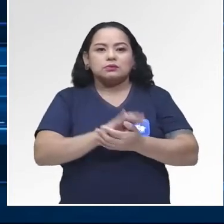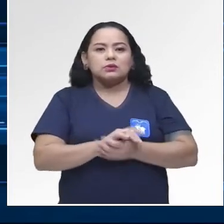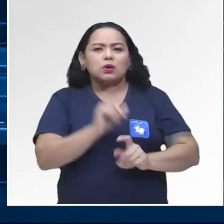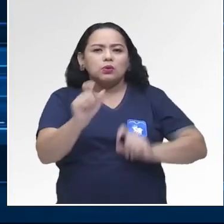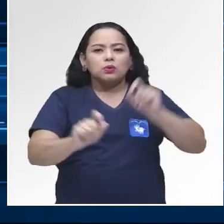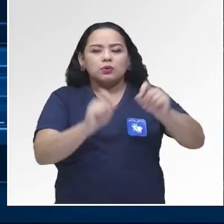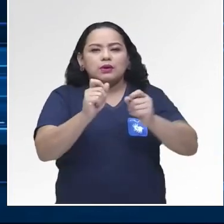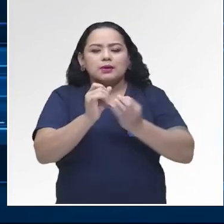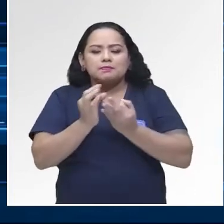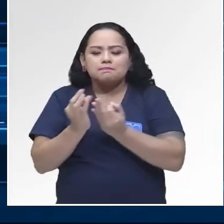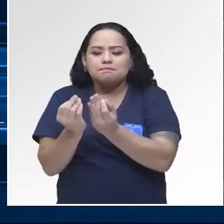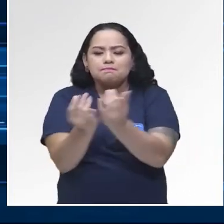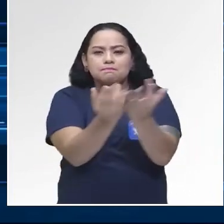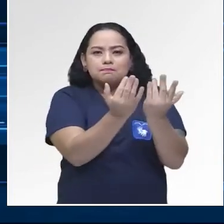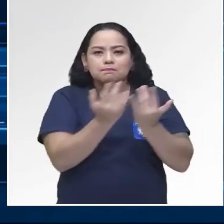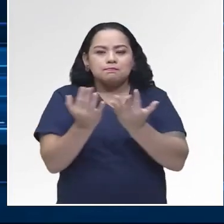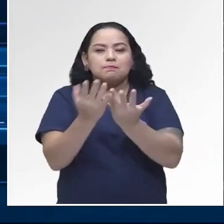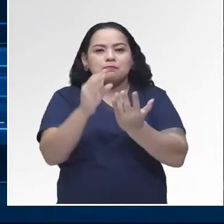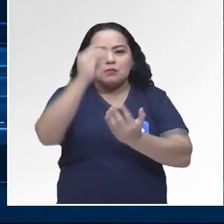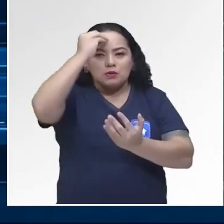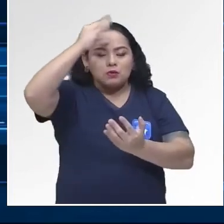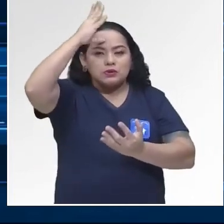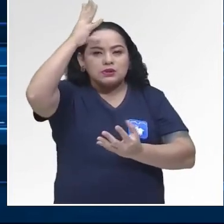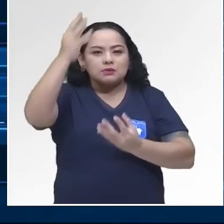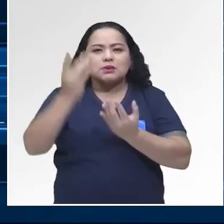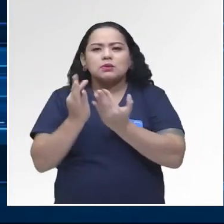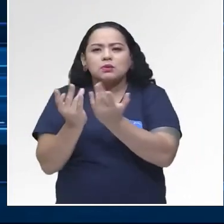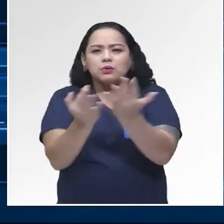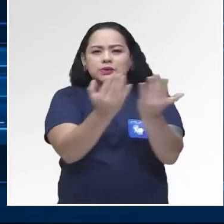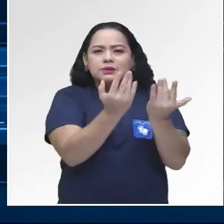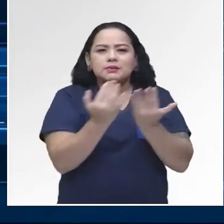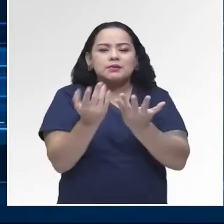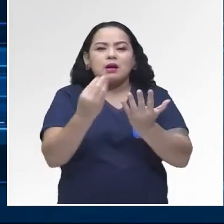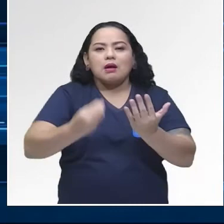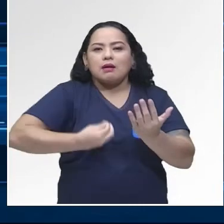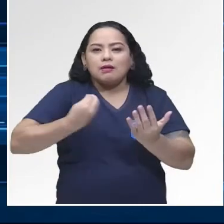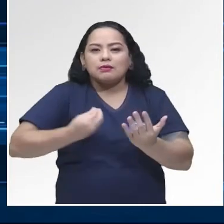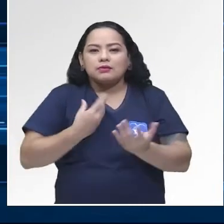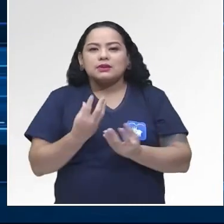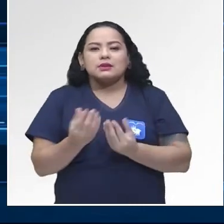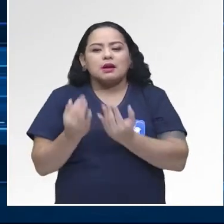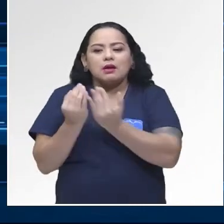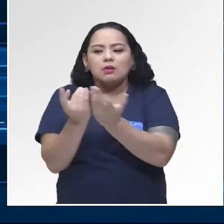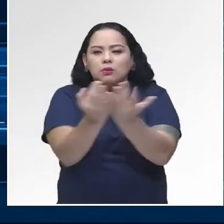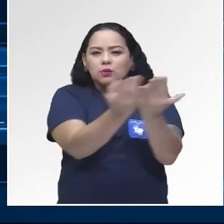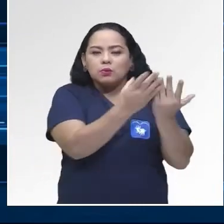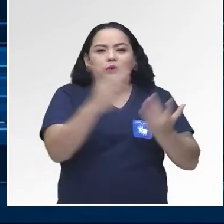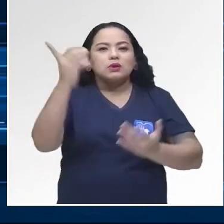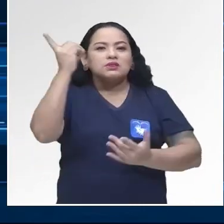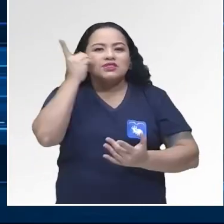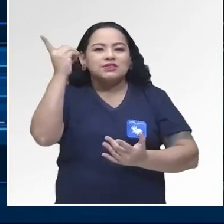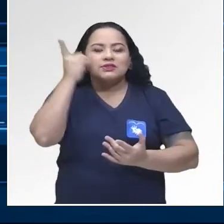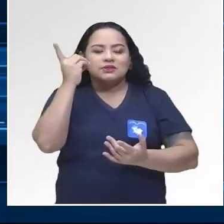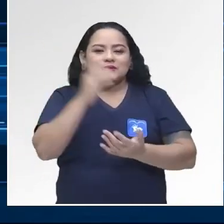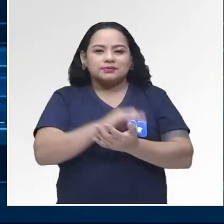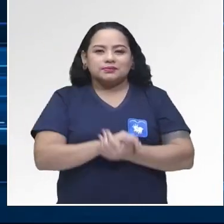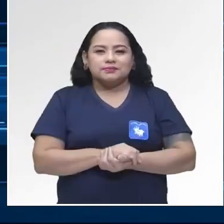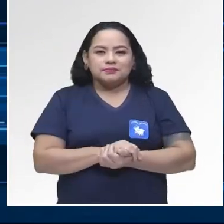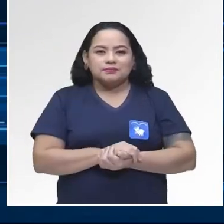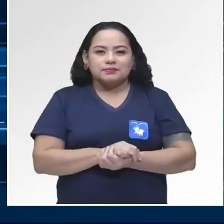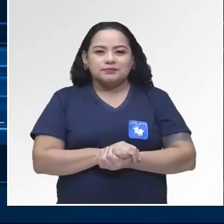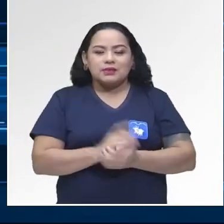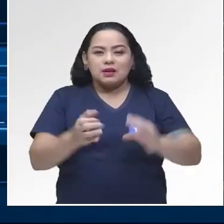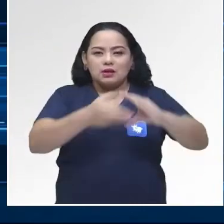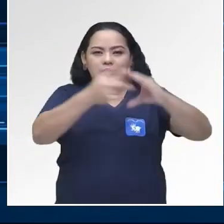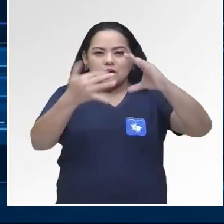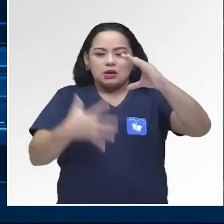que é o senso comum. É o comum da nossa vida. É o comum do nosso dia a dia, né? E outro